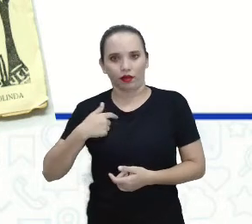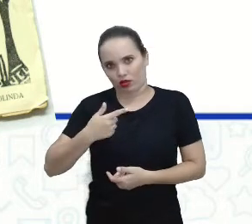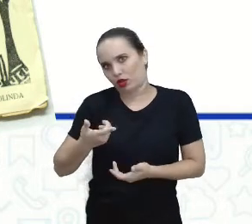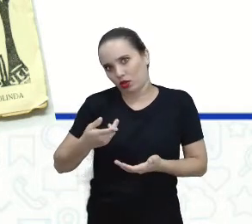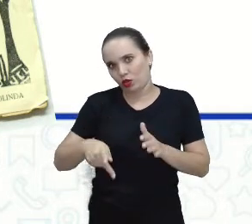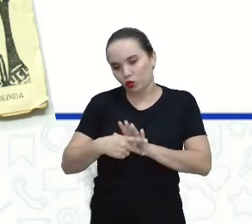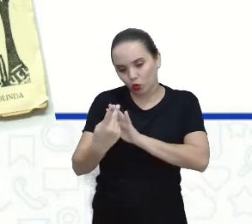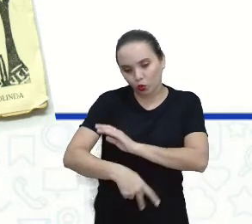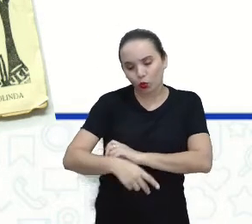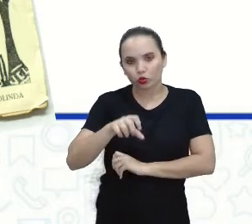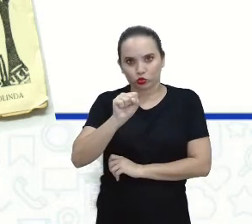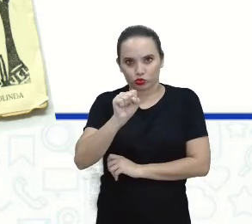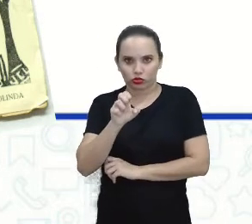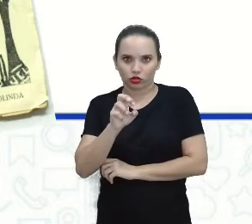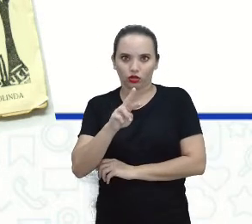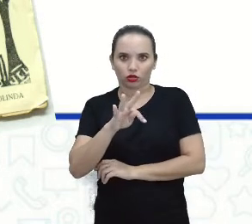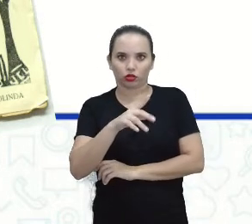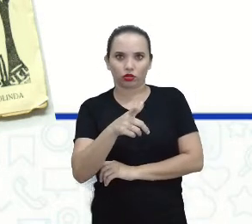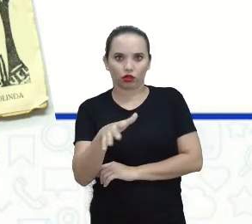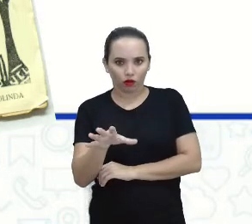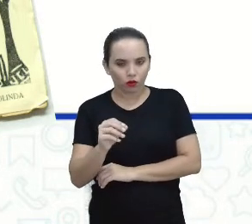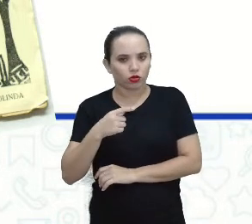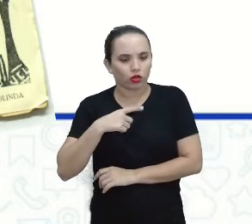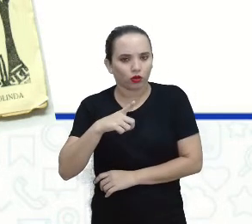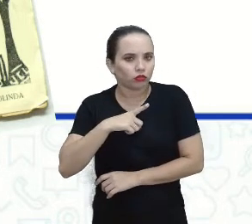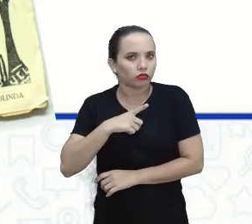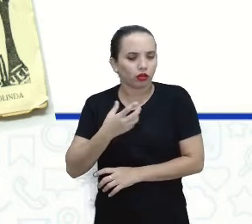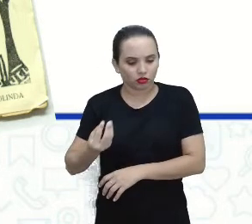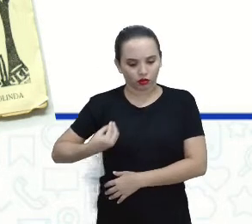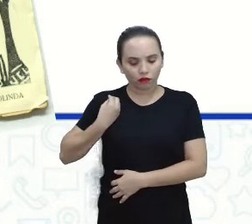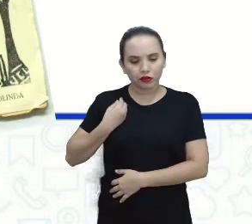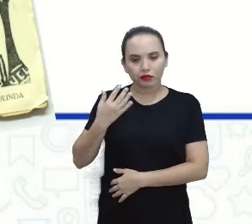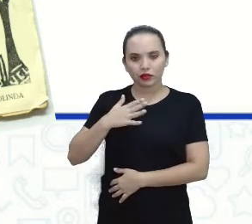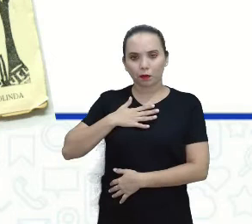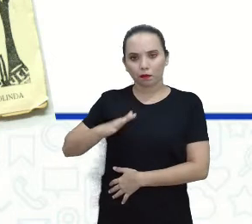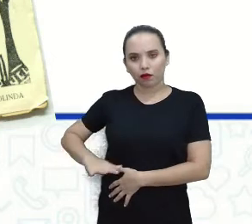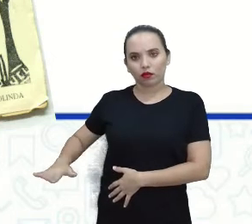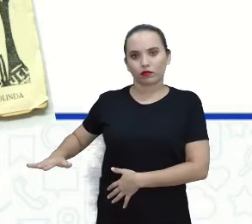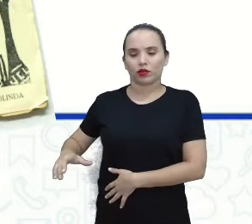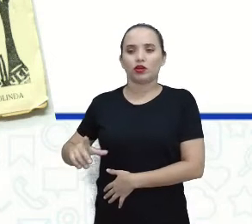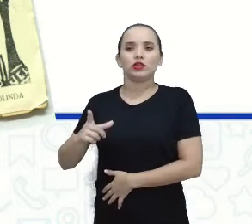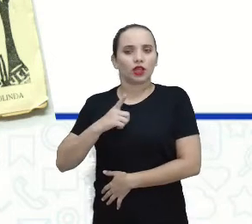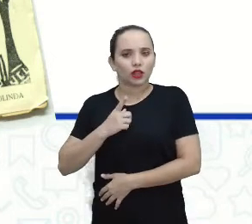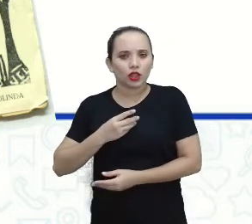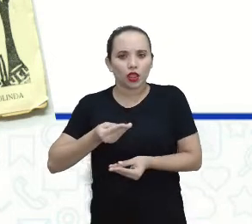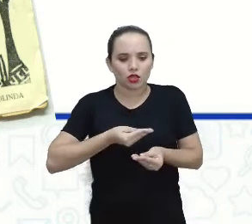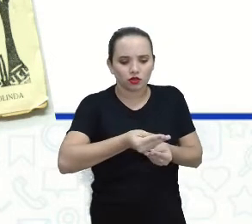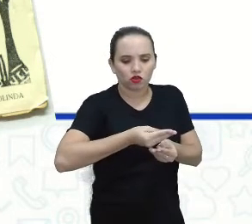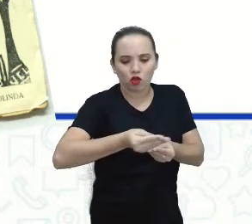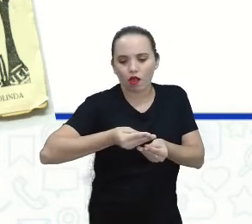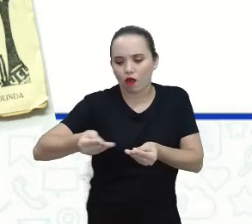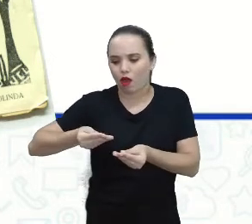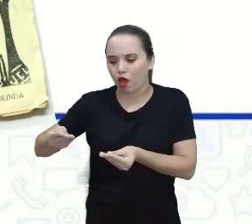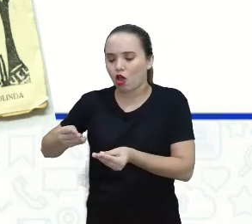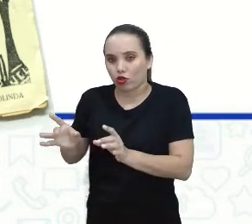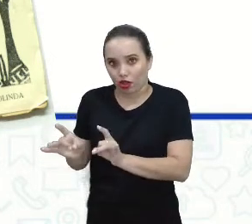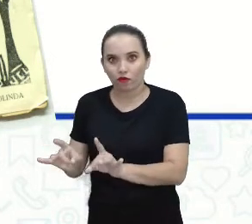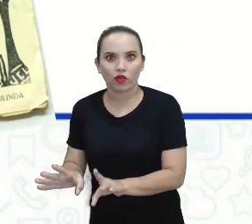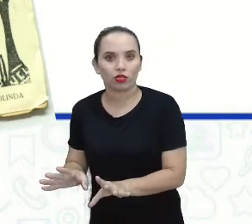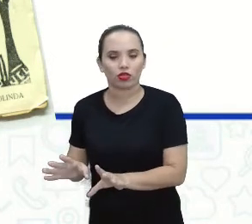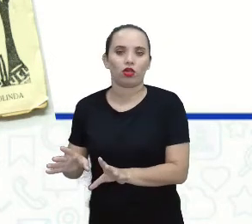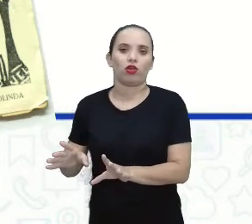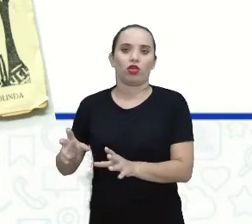sertaneja, eu sou do sertão e eu tenho essa vivência na minha infância, né, dos folhetos sendo vendidos na feira, e